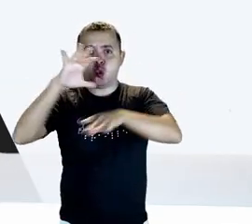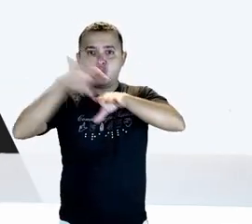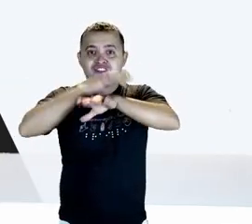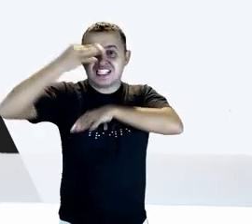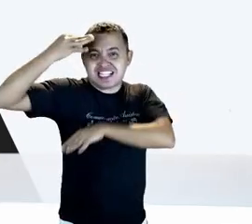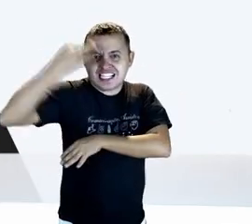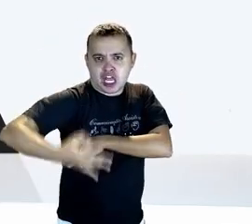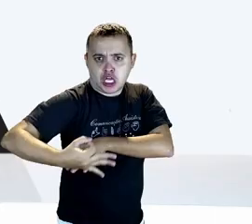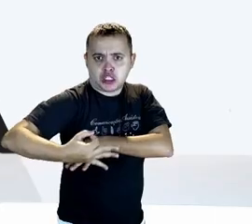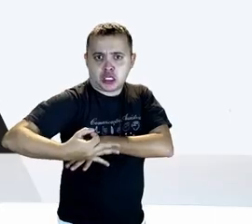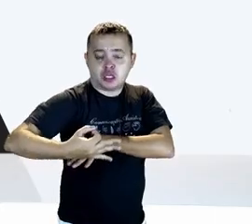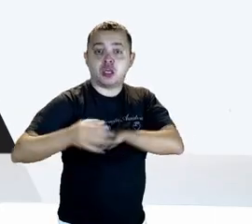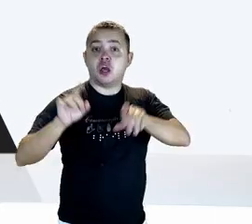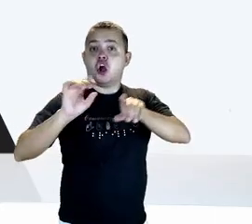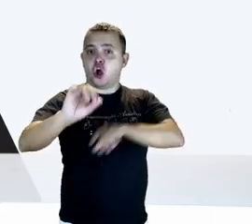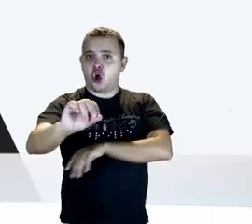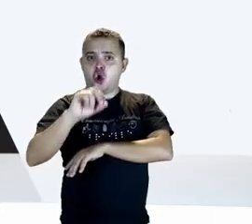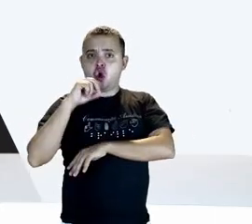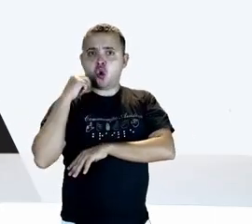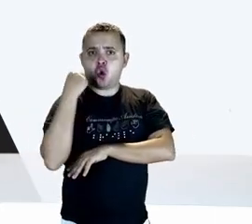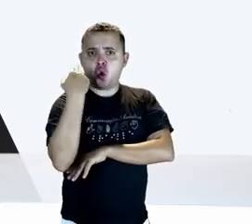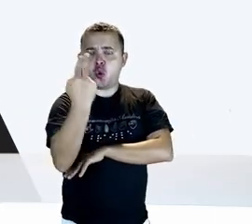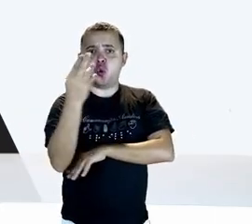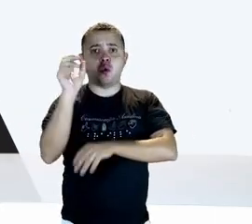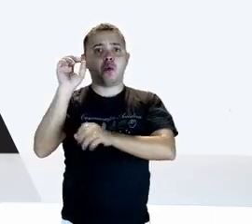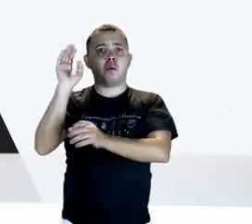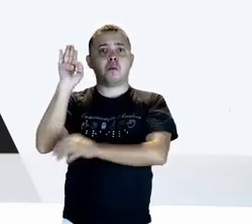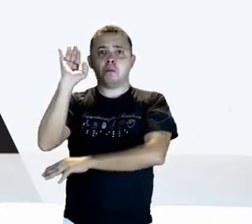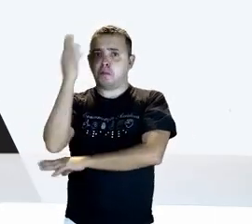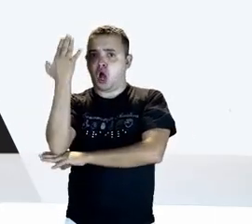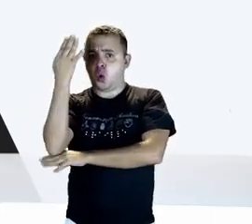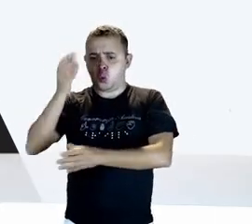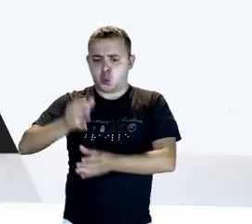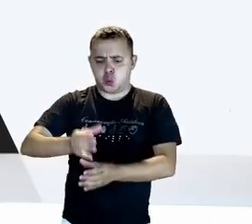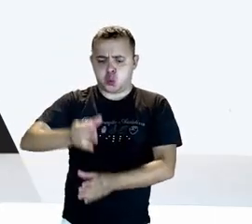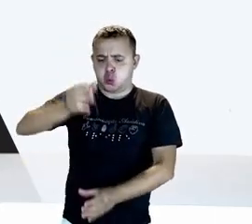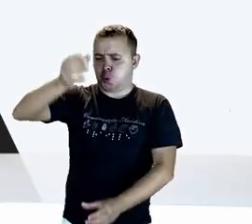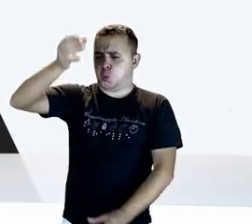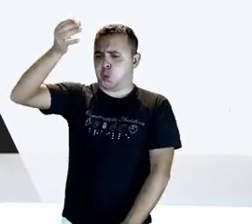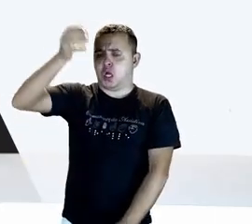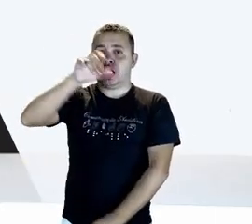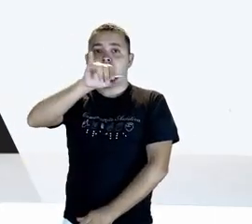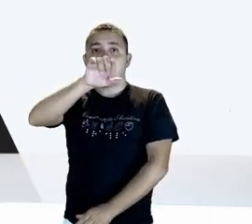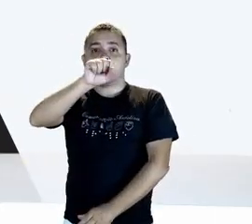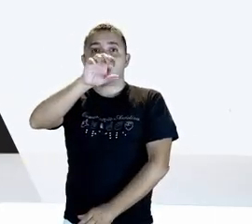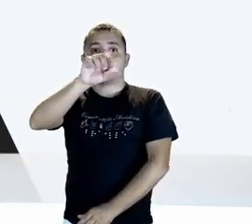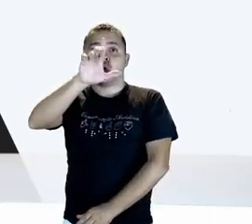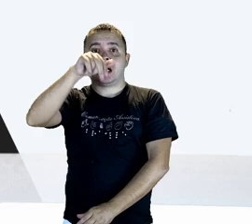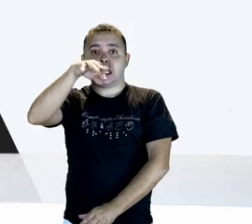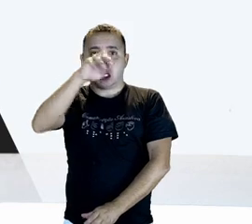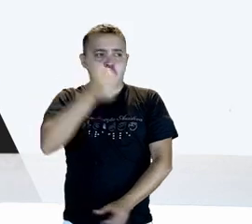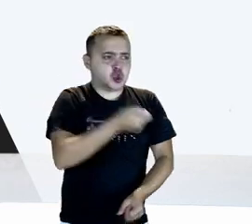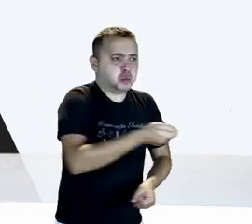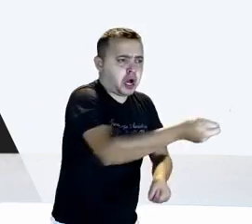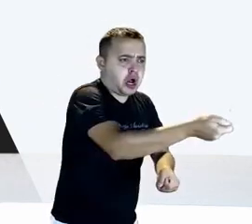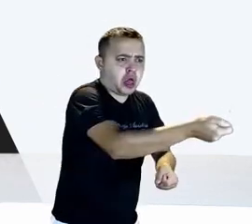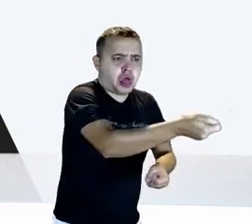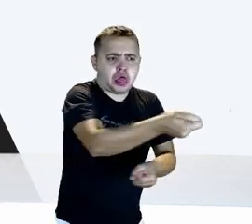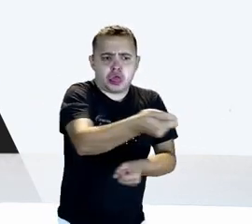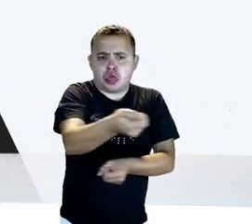de borracha com luvas de cobertura ou bastão isolante. Então eu peço para vocês,